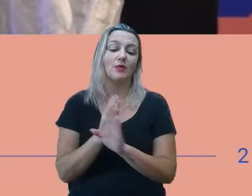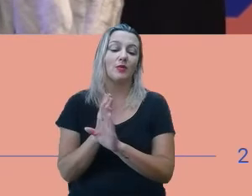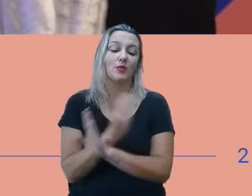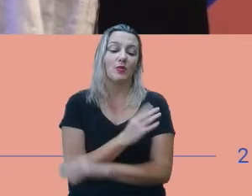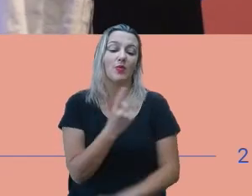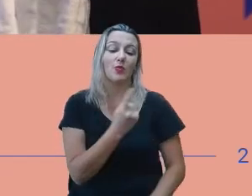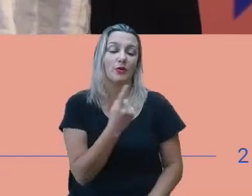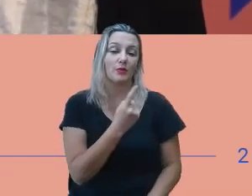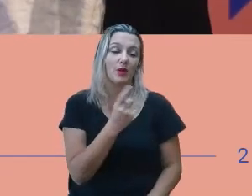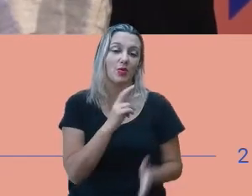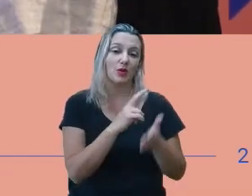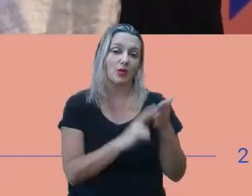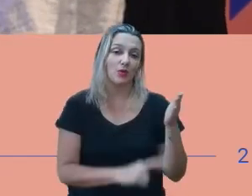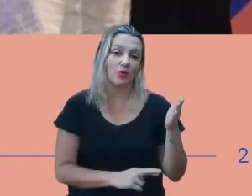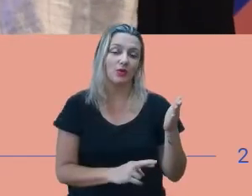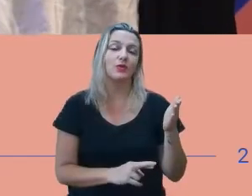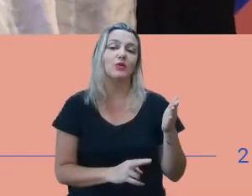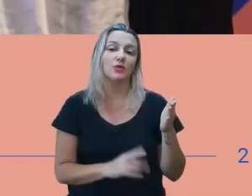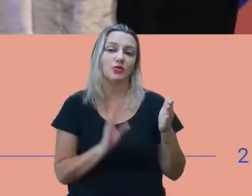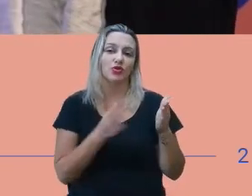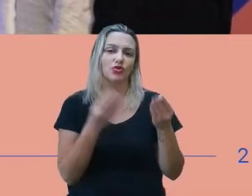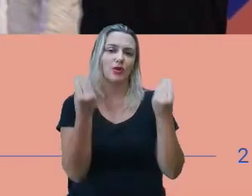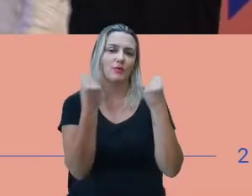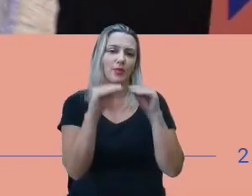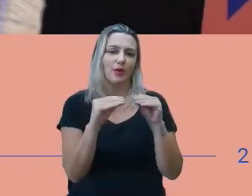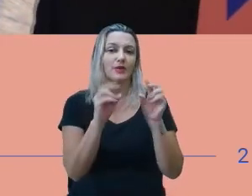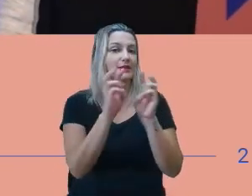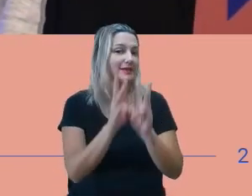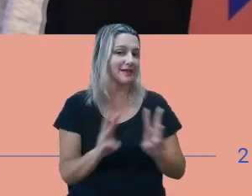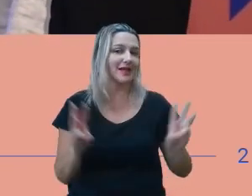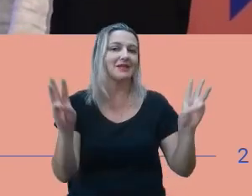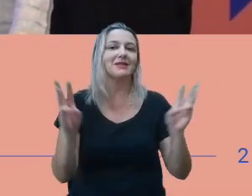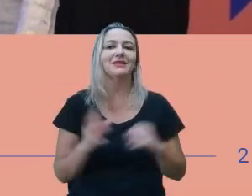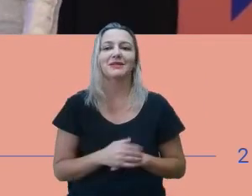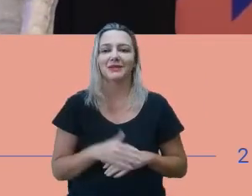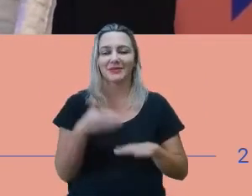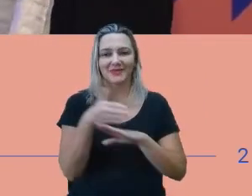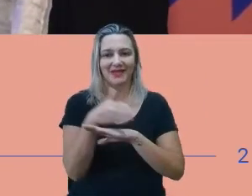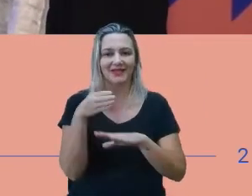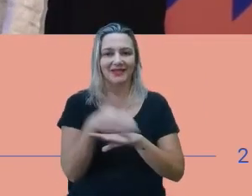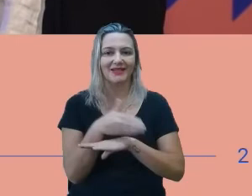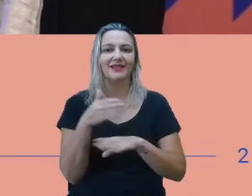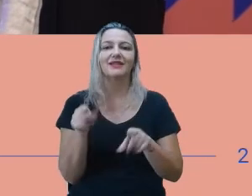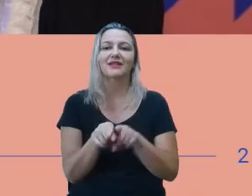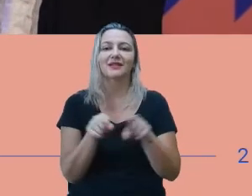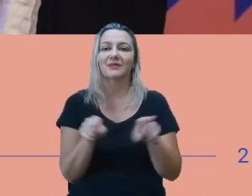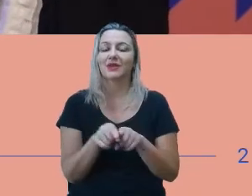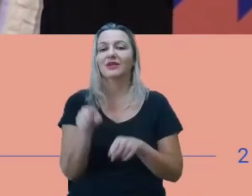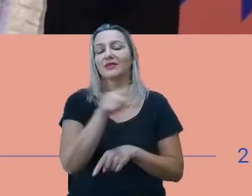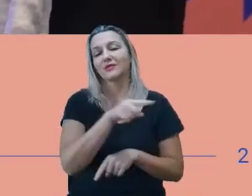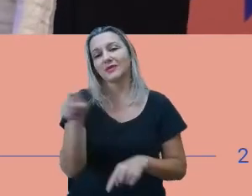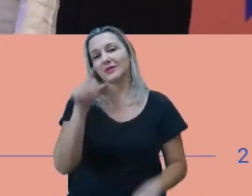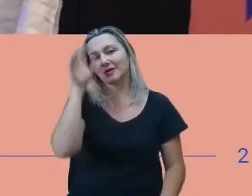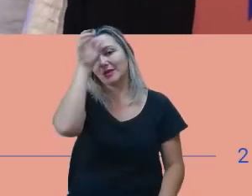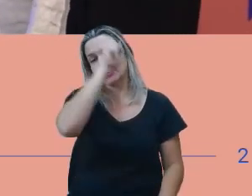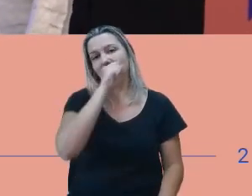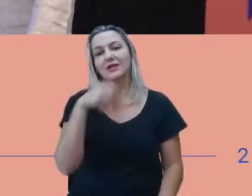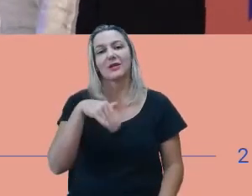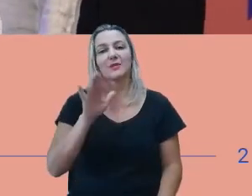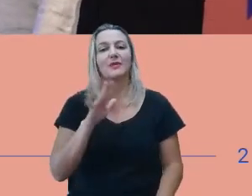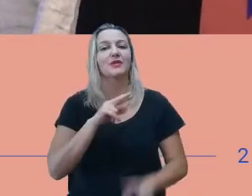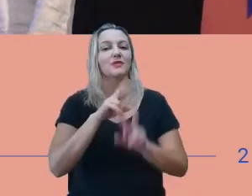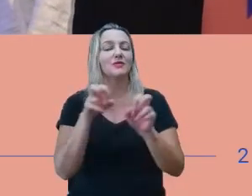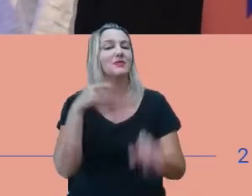primeiro ano já tá lá no nosso site para ser acessado e vocês poderem aprender um pouco dessa dessa